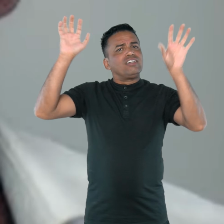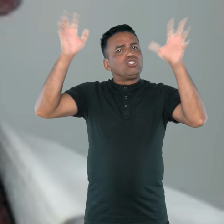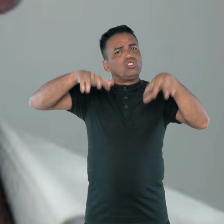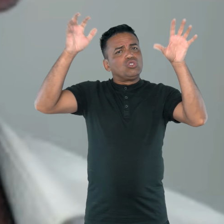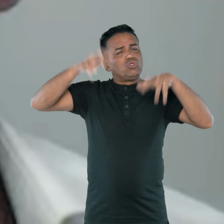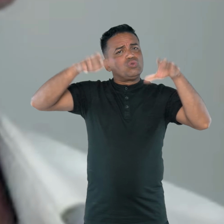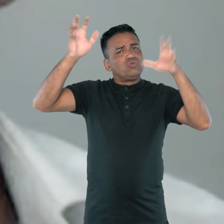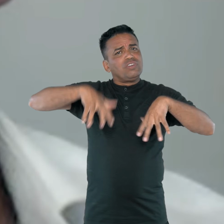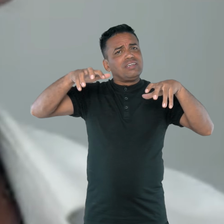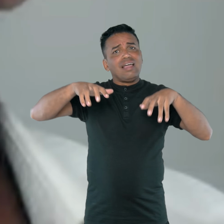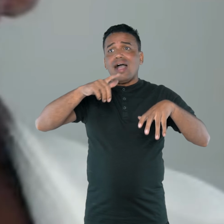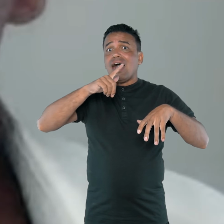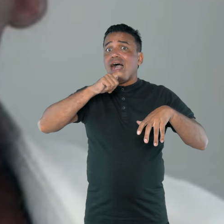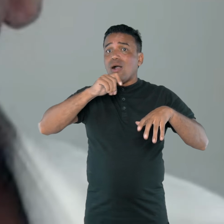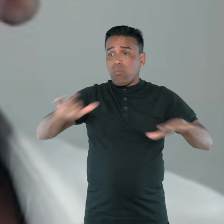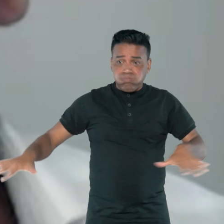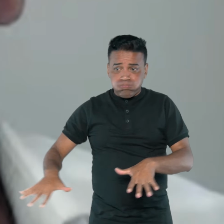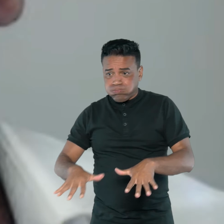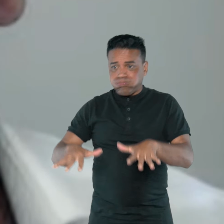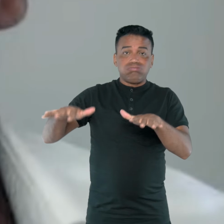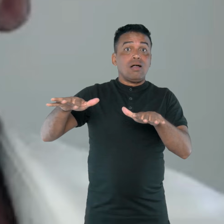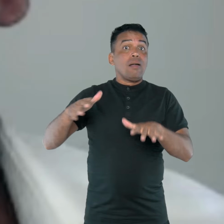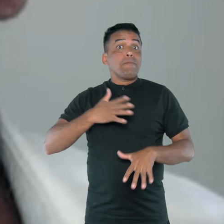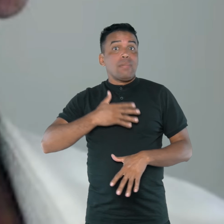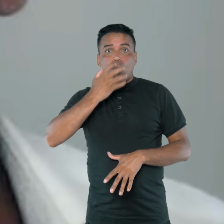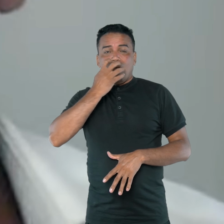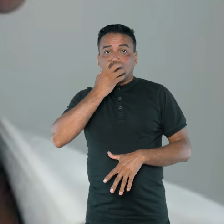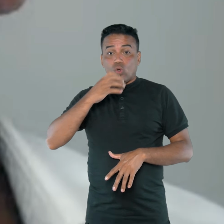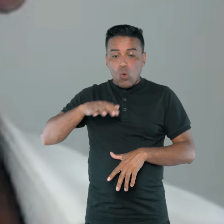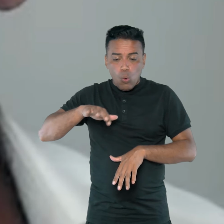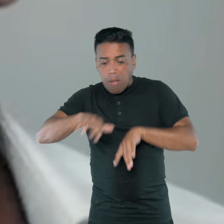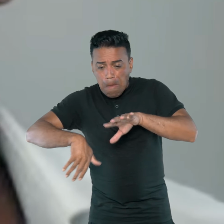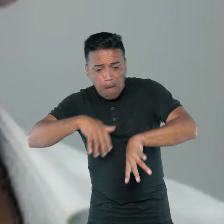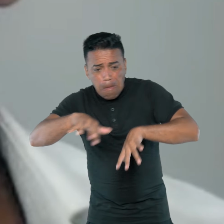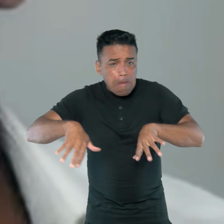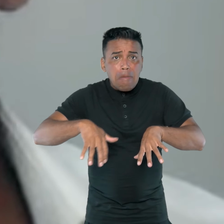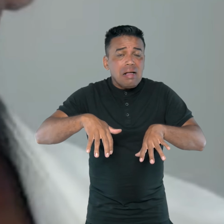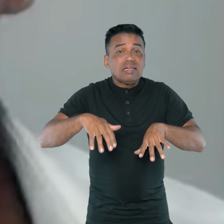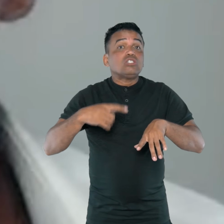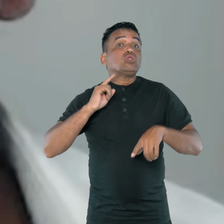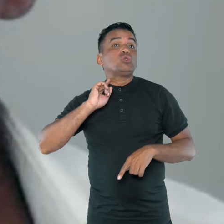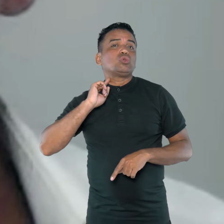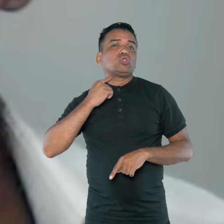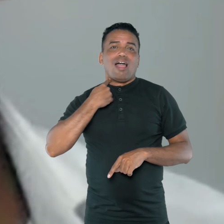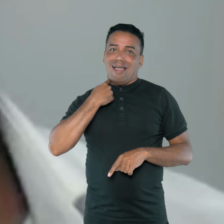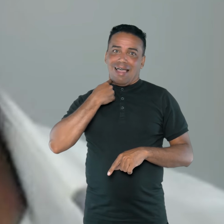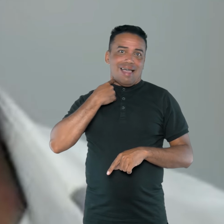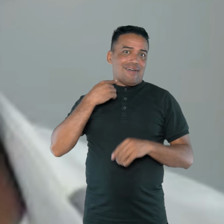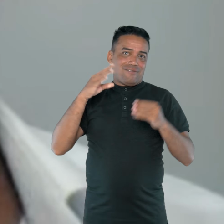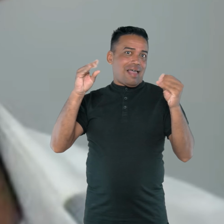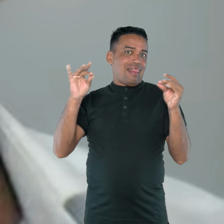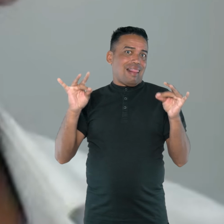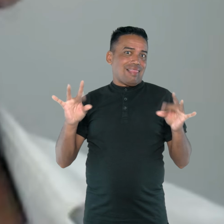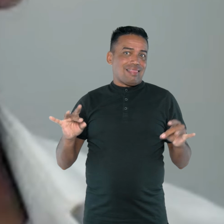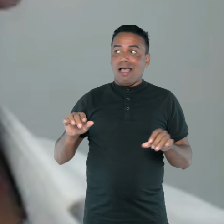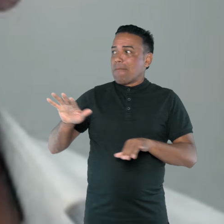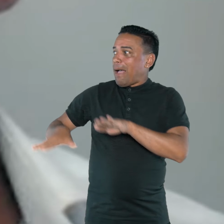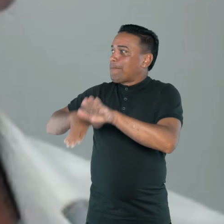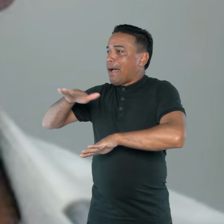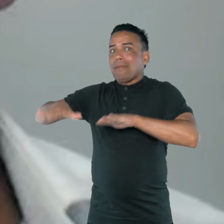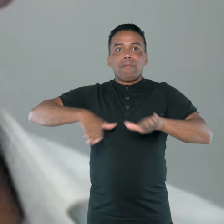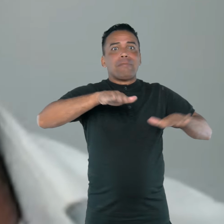no quintal, ele se debatia em gotas, sujava as patas de propósito e deixava rastros de profundidade pela casa